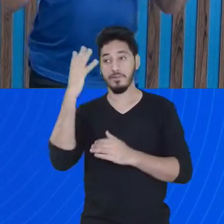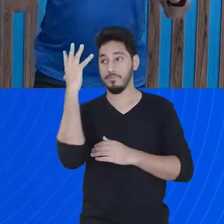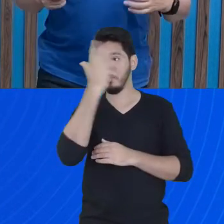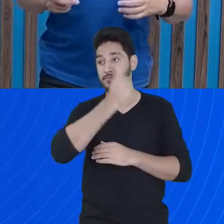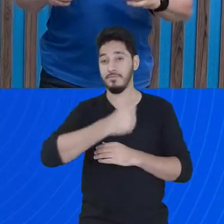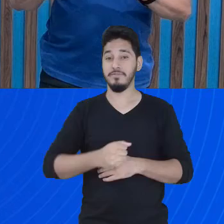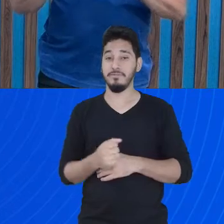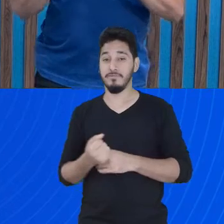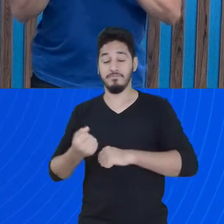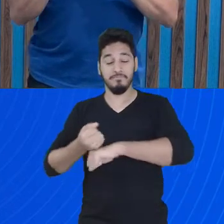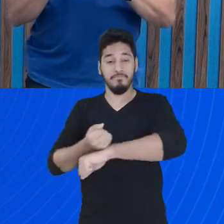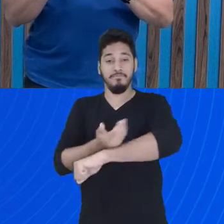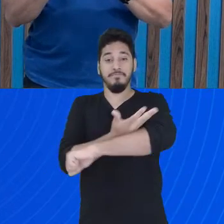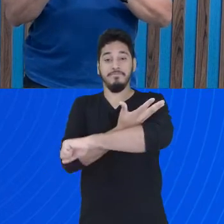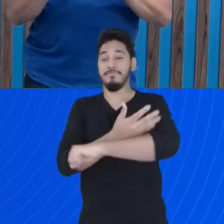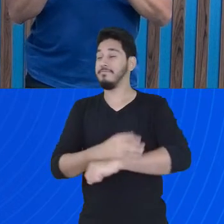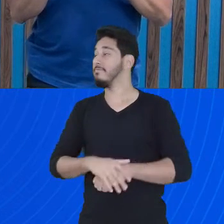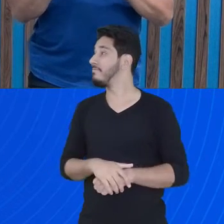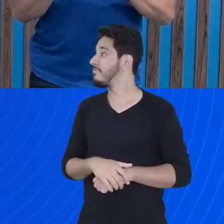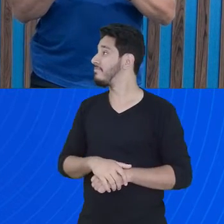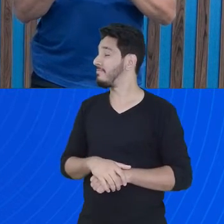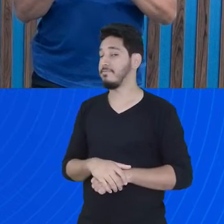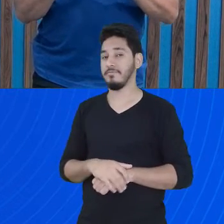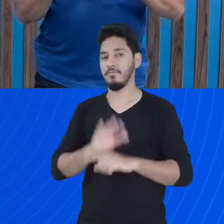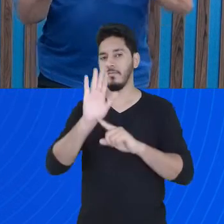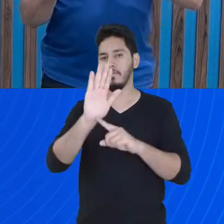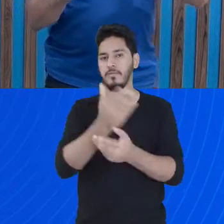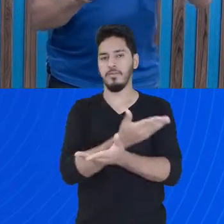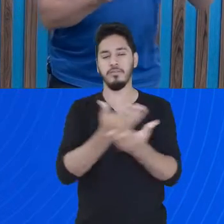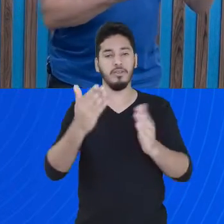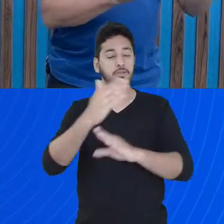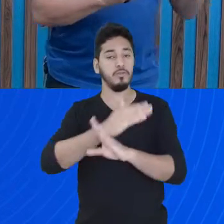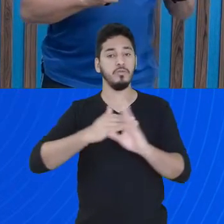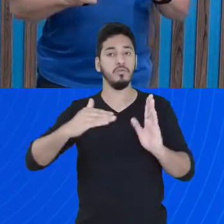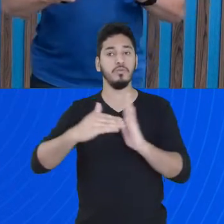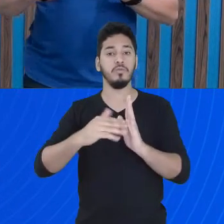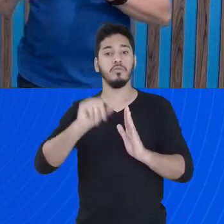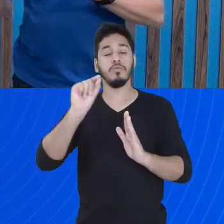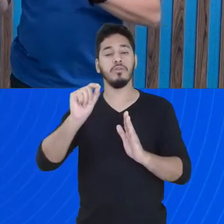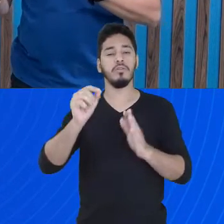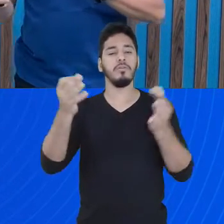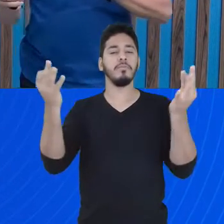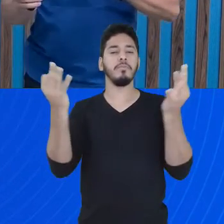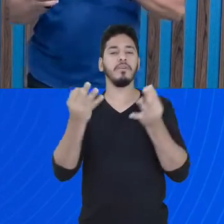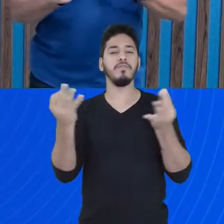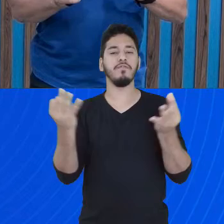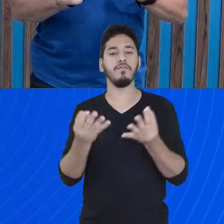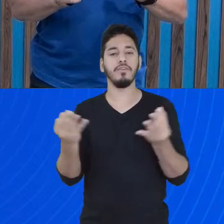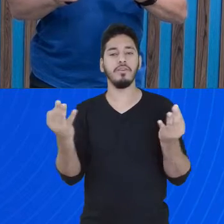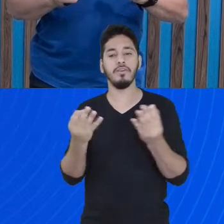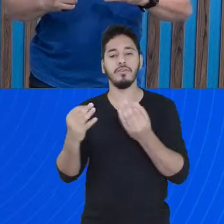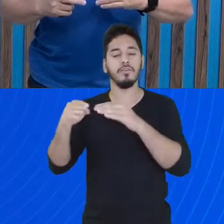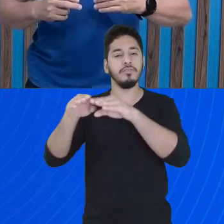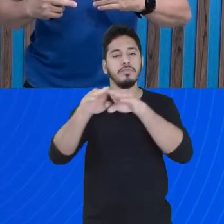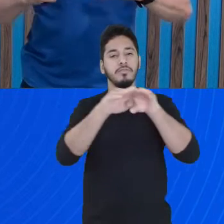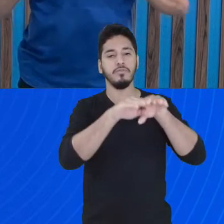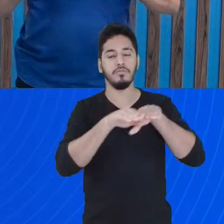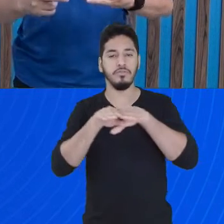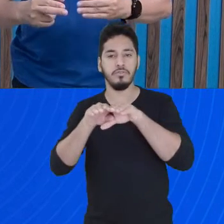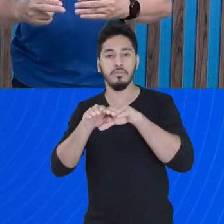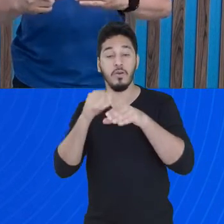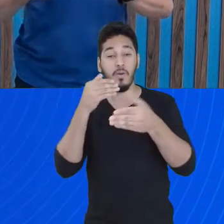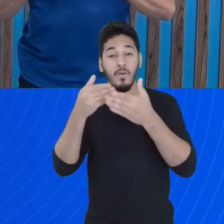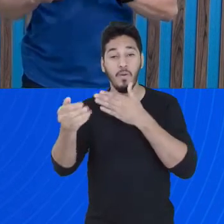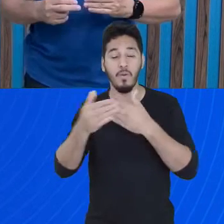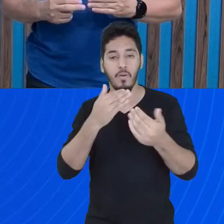fiquei emocionado. Mas, ó, para mostrar para vocês que tudo isso está em perfeita harmonia. Qualquer